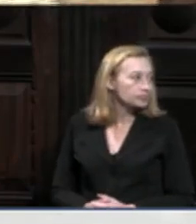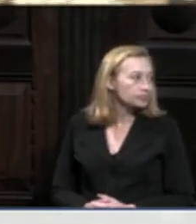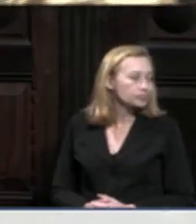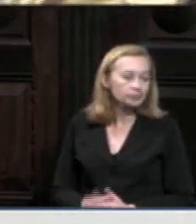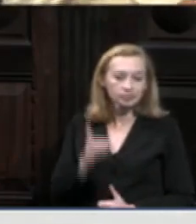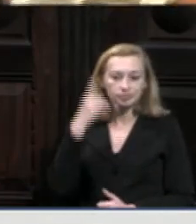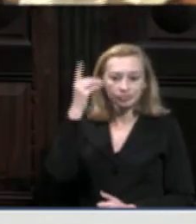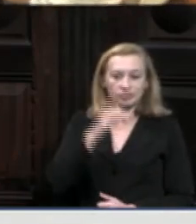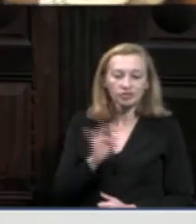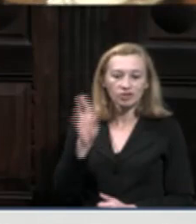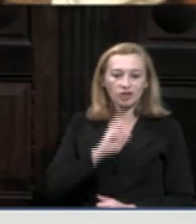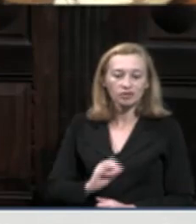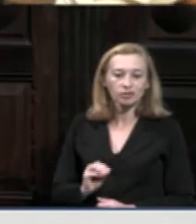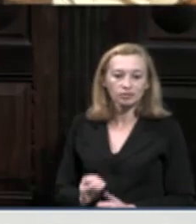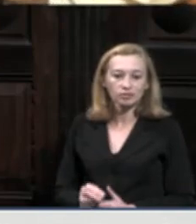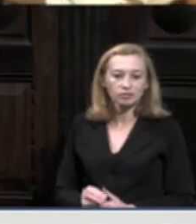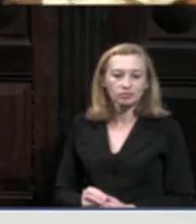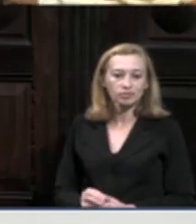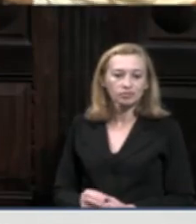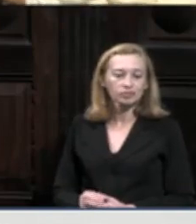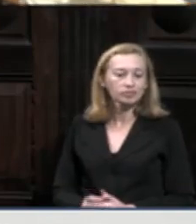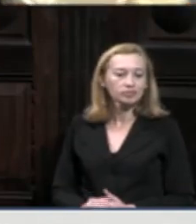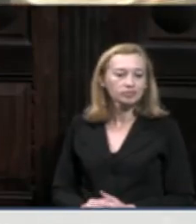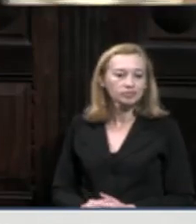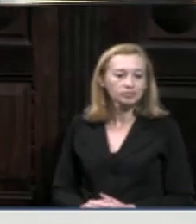Deputado Flávio Serafini, por favor.